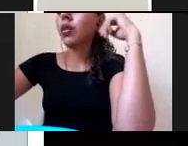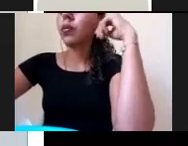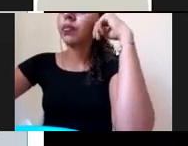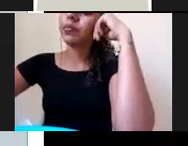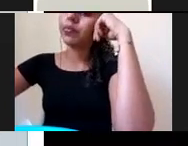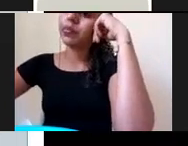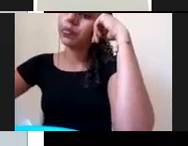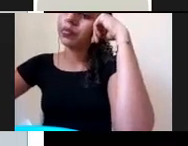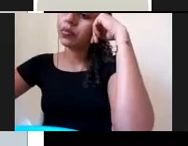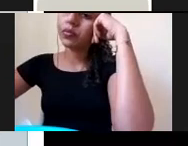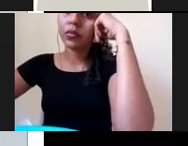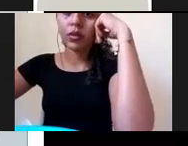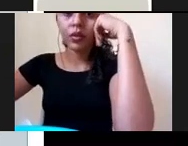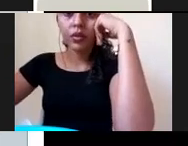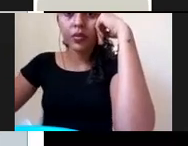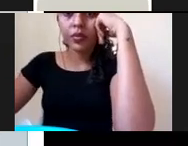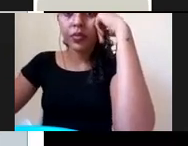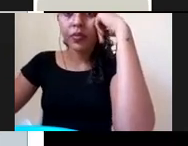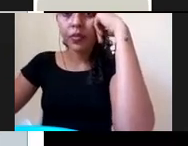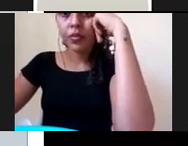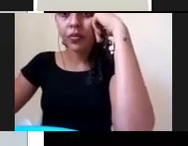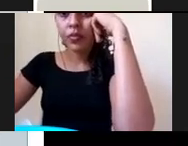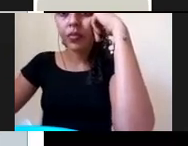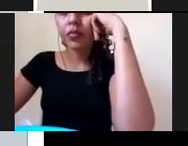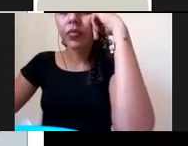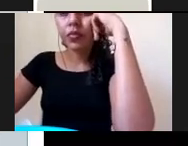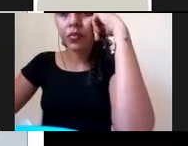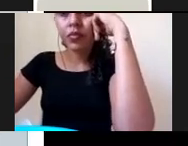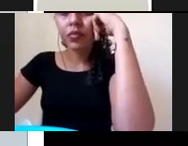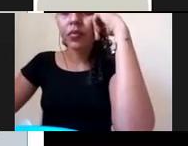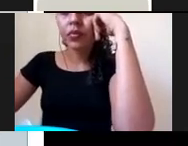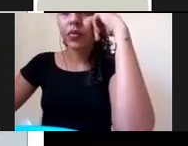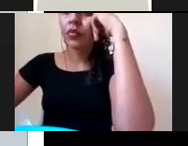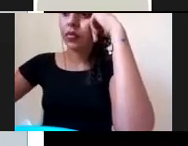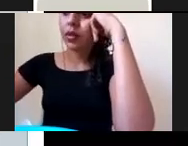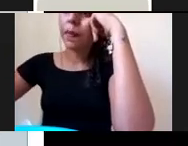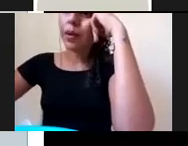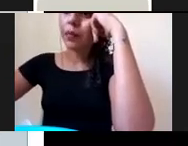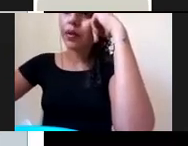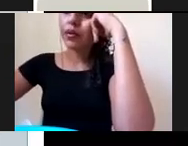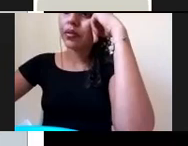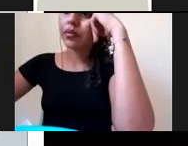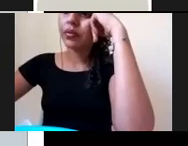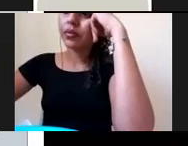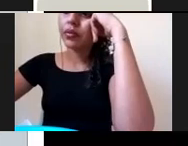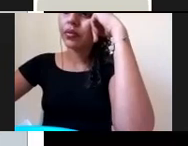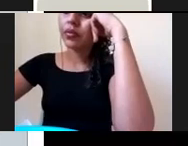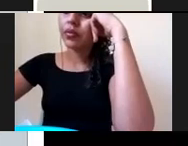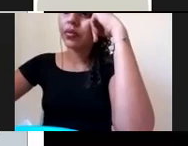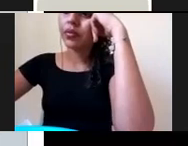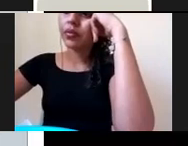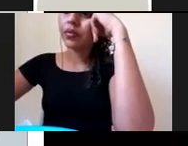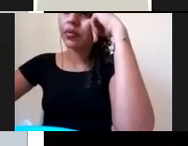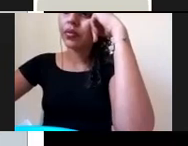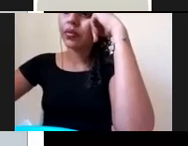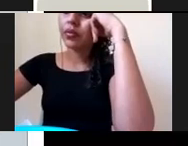diz. Palpação, tá dizendo, né? É palpar. Então, é o uso do tato. Primeiro